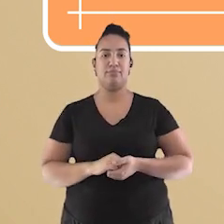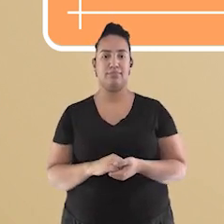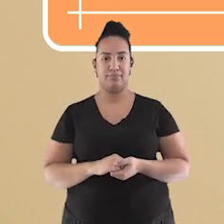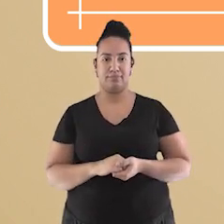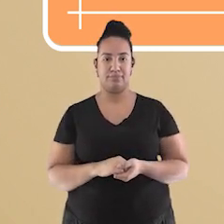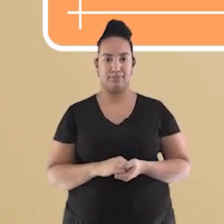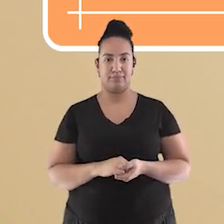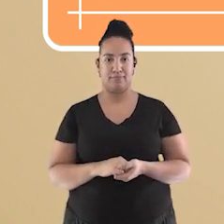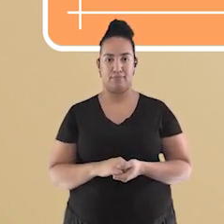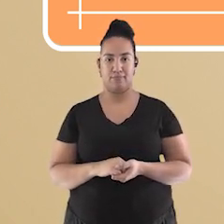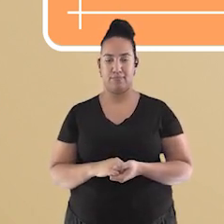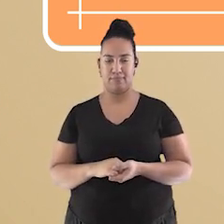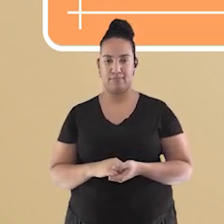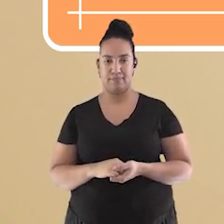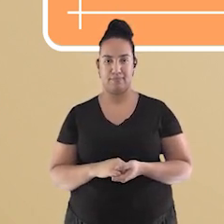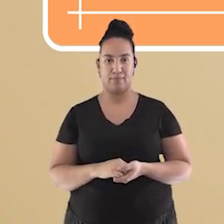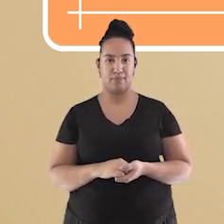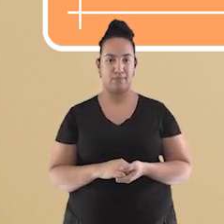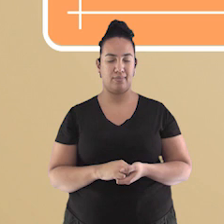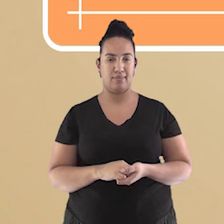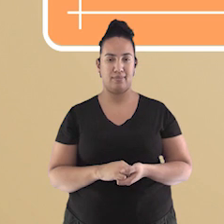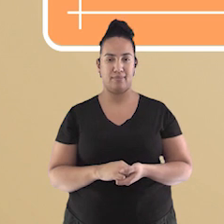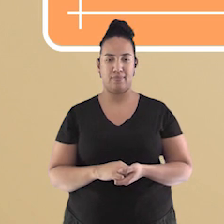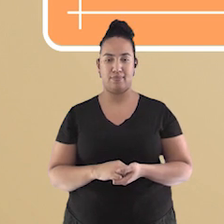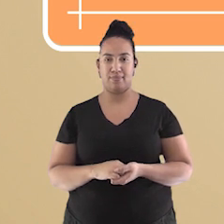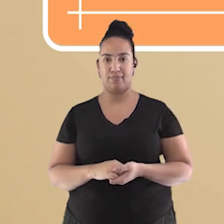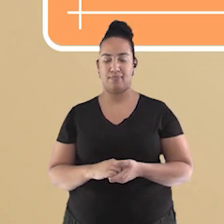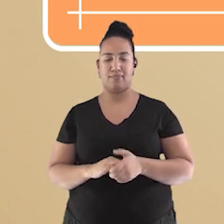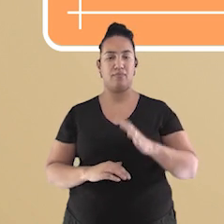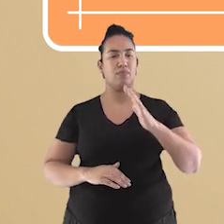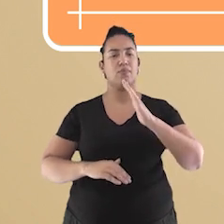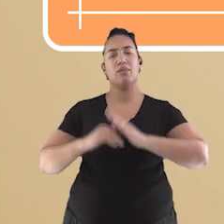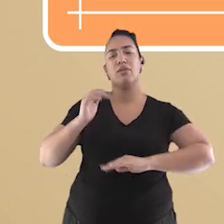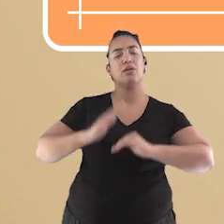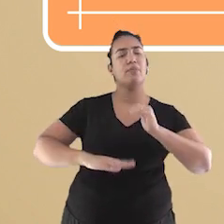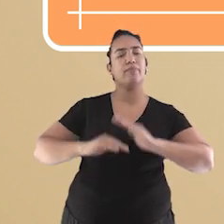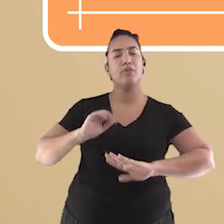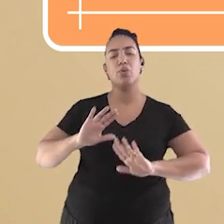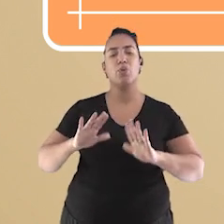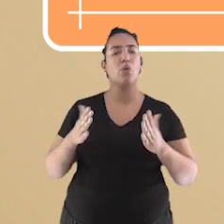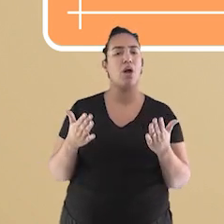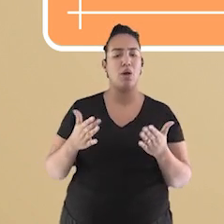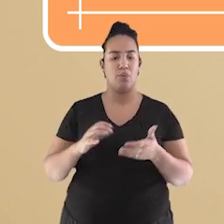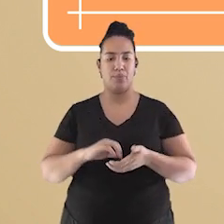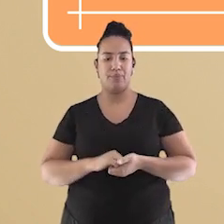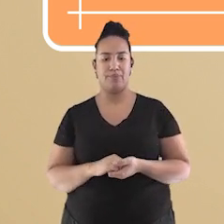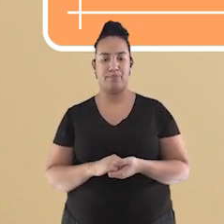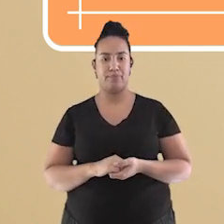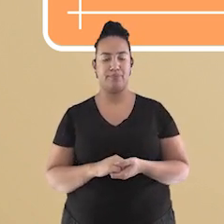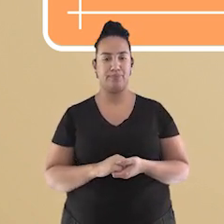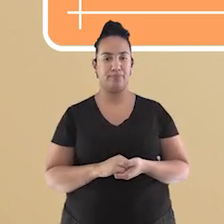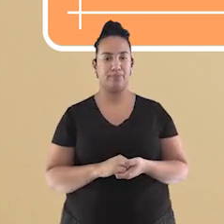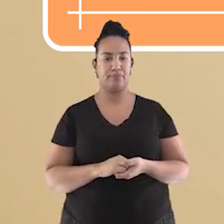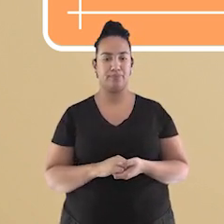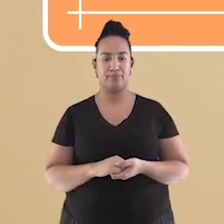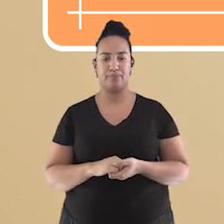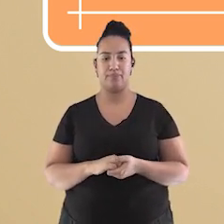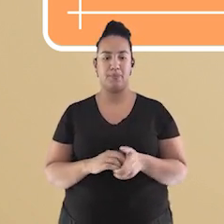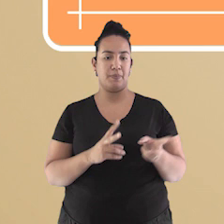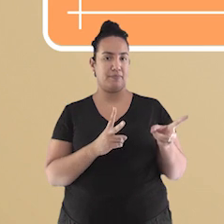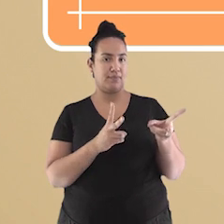do ensino fundamental, anos iniciais. Ela trabalha a seguinte habilidade da